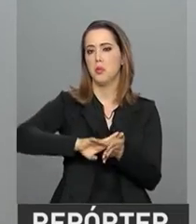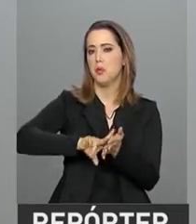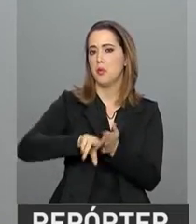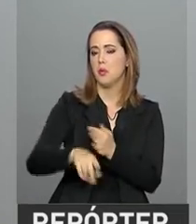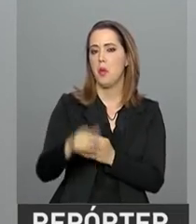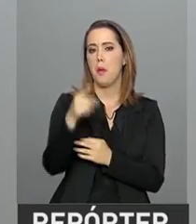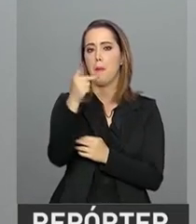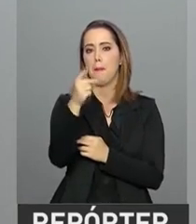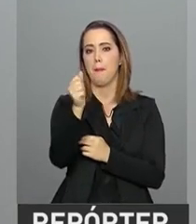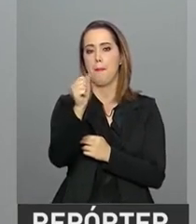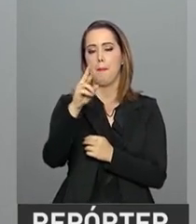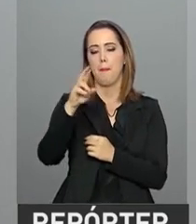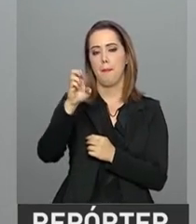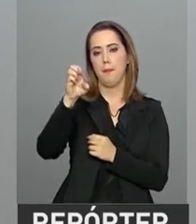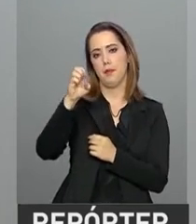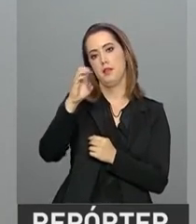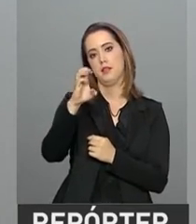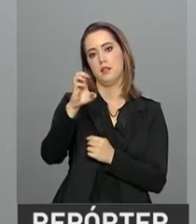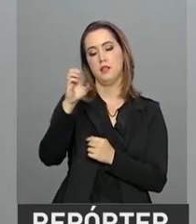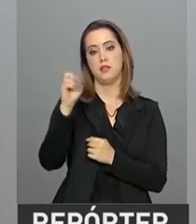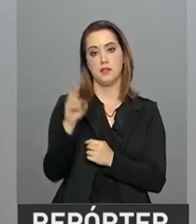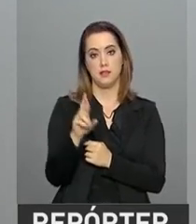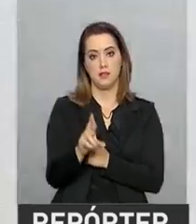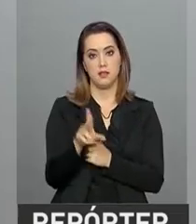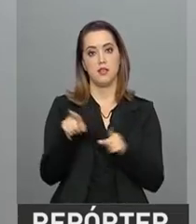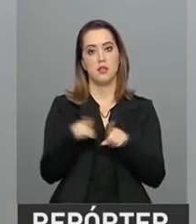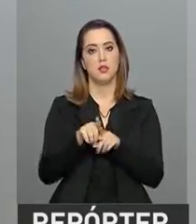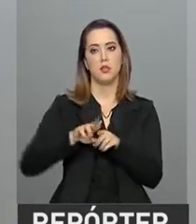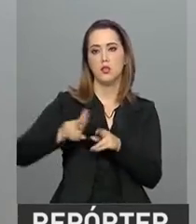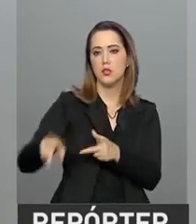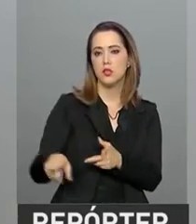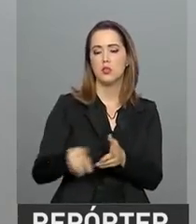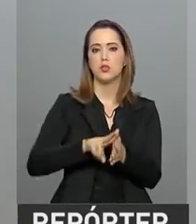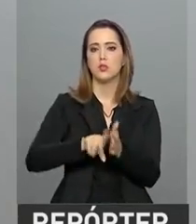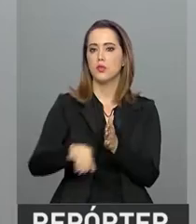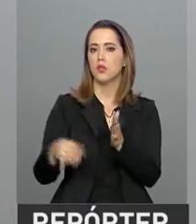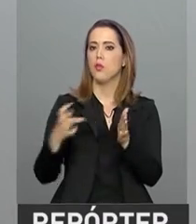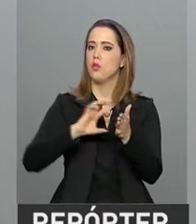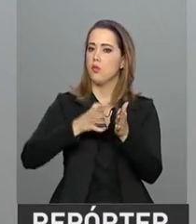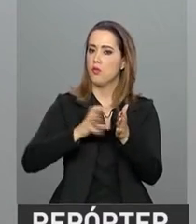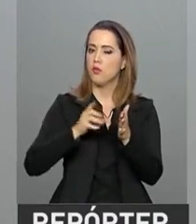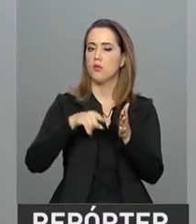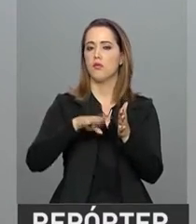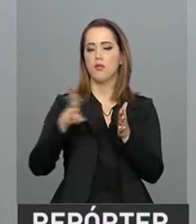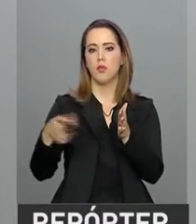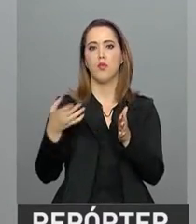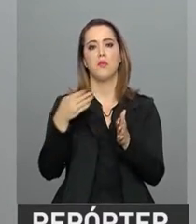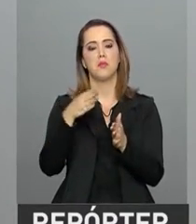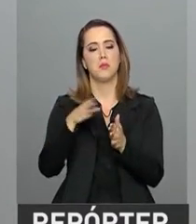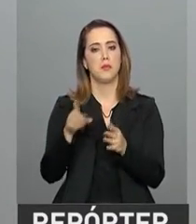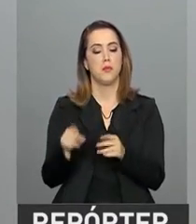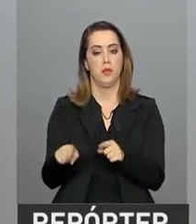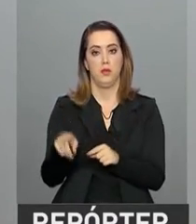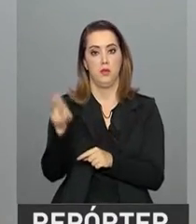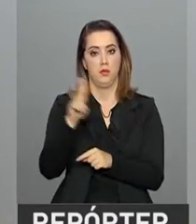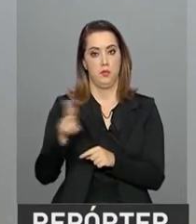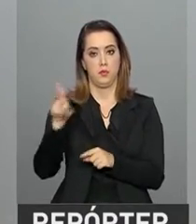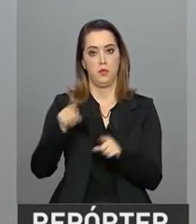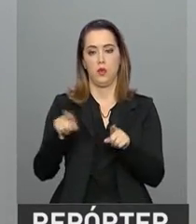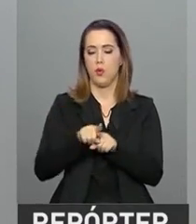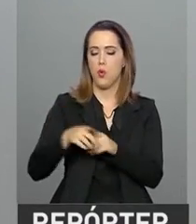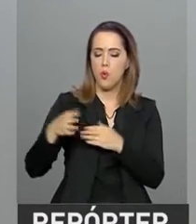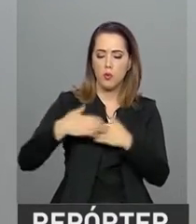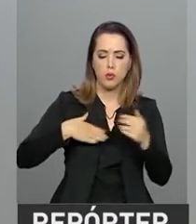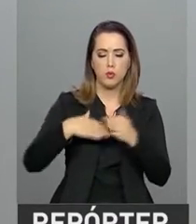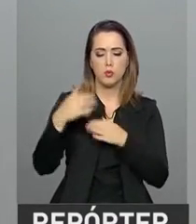dados científicos de academias e universidades que estarão à disposição de qualquer juiz brasileiro sobretudo